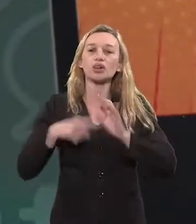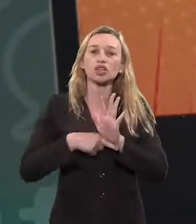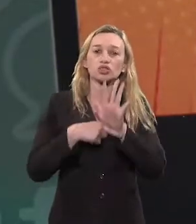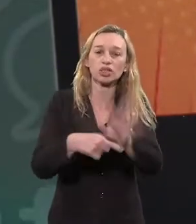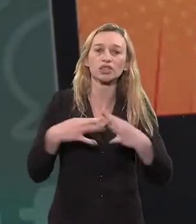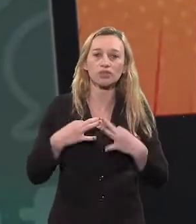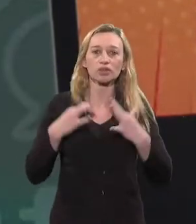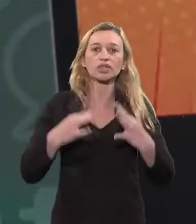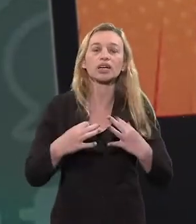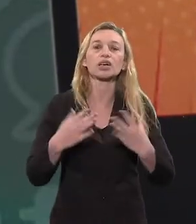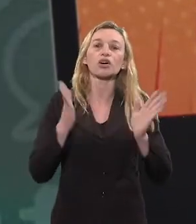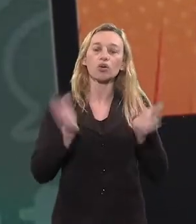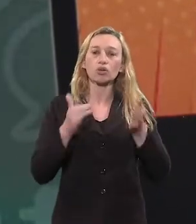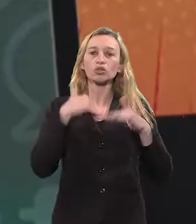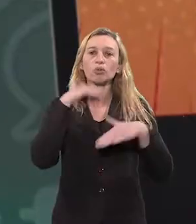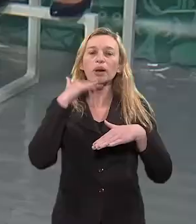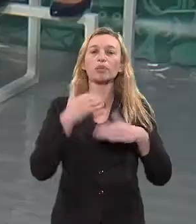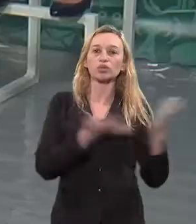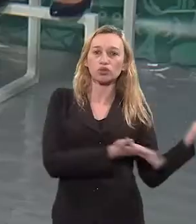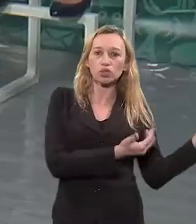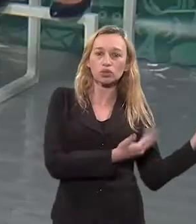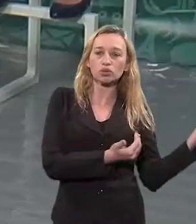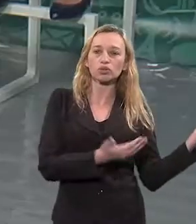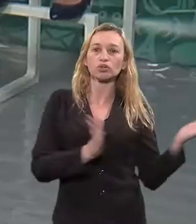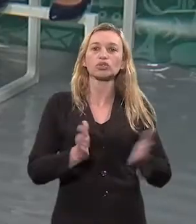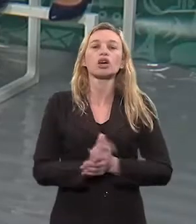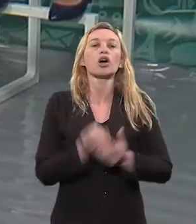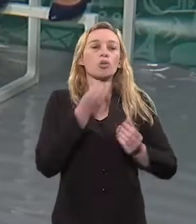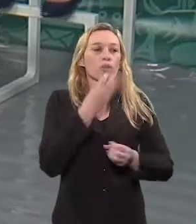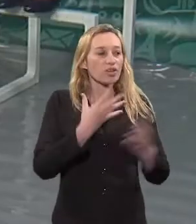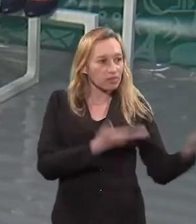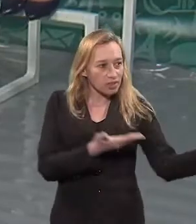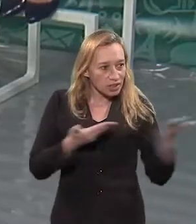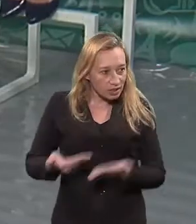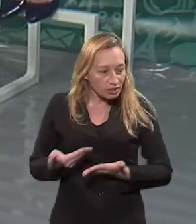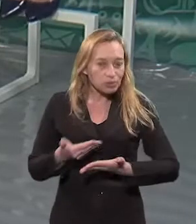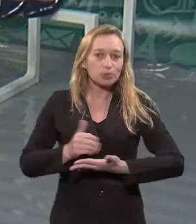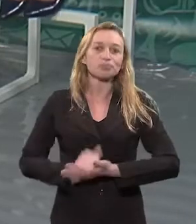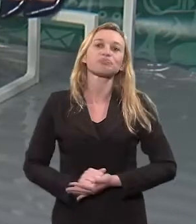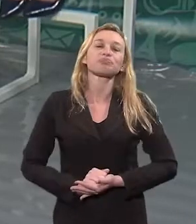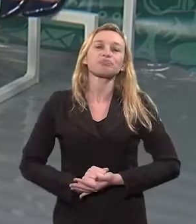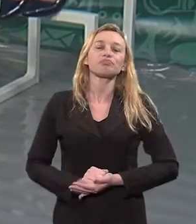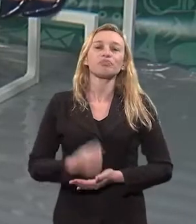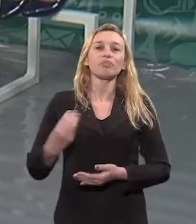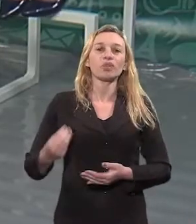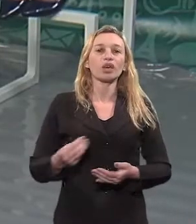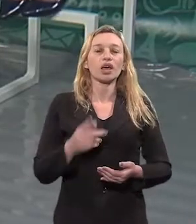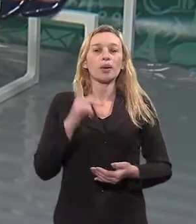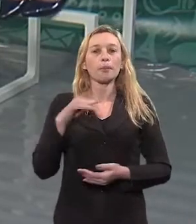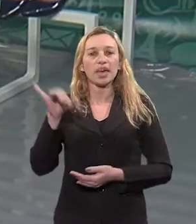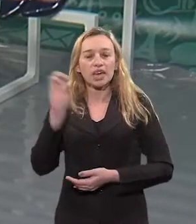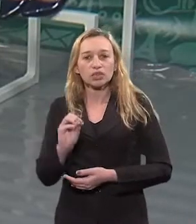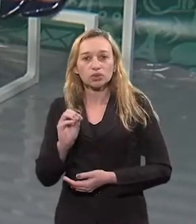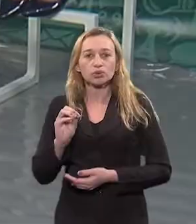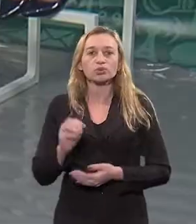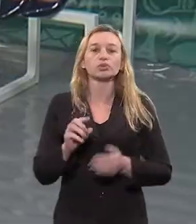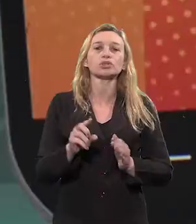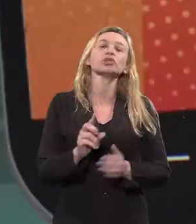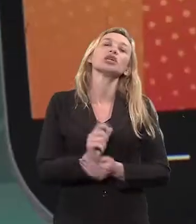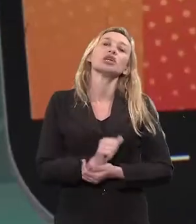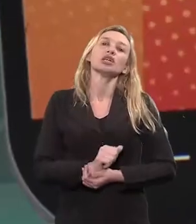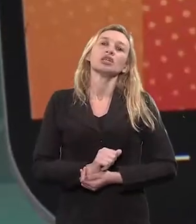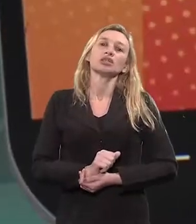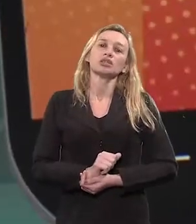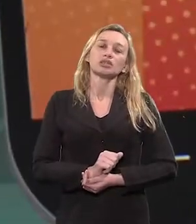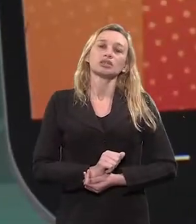conversar no Papo de Juventude de hoje. Gente, muito obrigada pela presença de vocês, sejam todos muito bem-vindos. Quem está aqui comigo é o Pedro Gonzalez, defensor